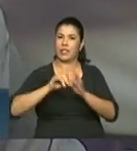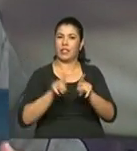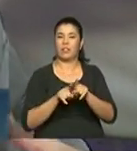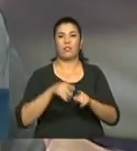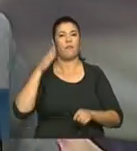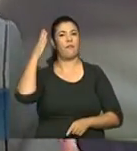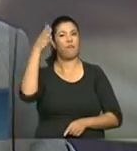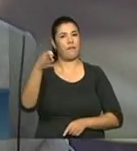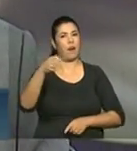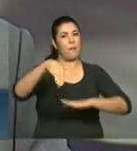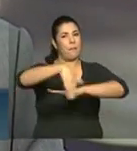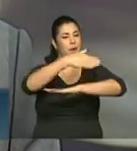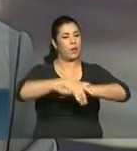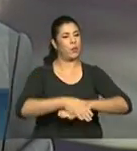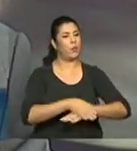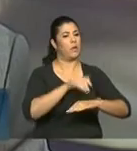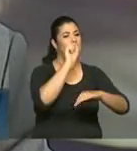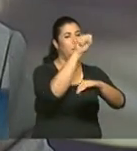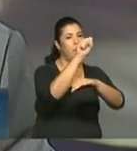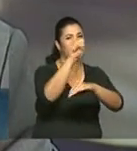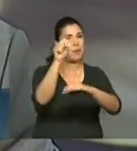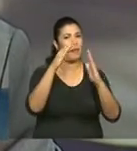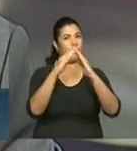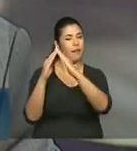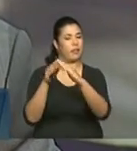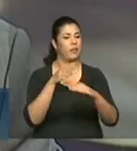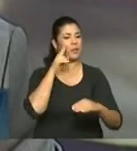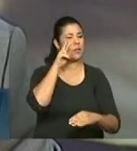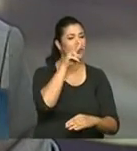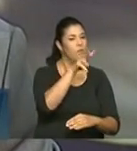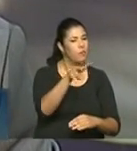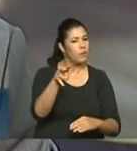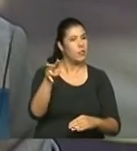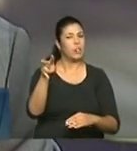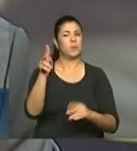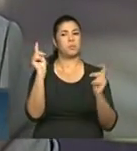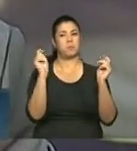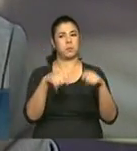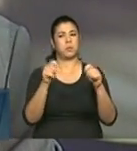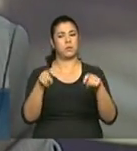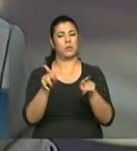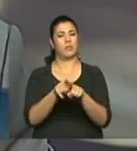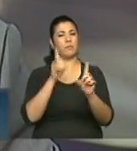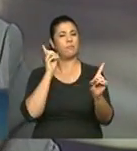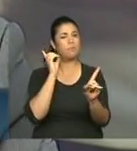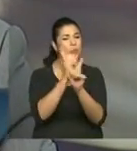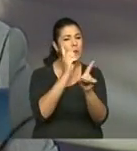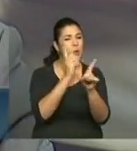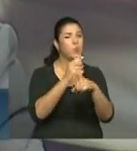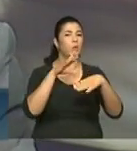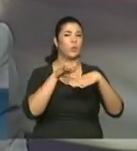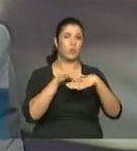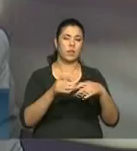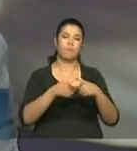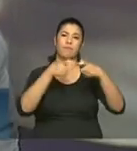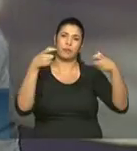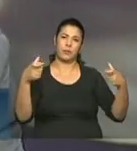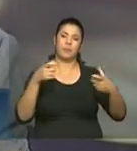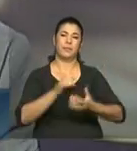questionário dirigido, que vai com um outro olhar sobre a possibilidade, acha um maior número de casos